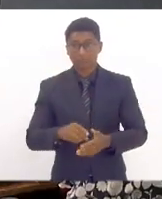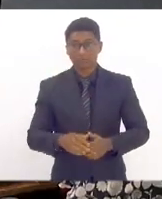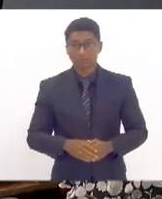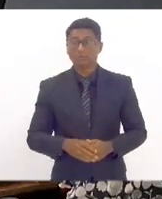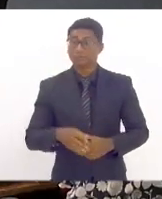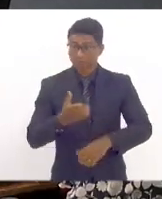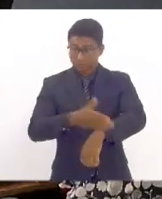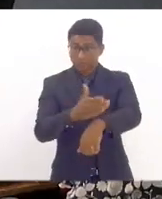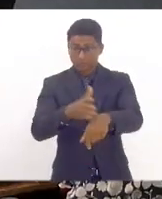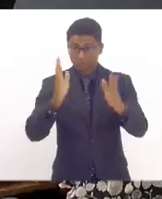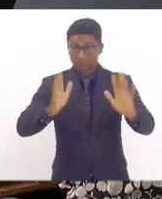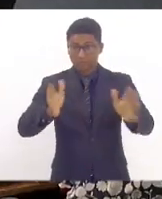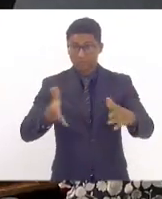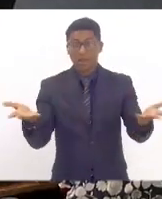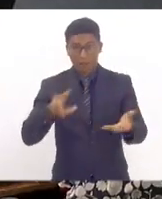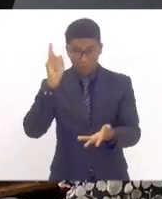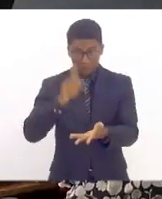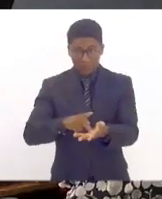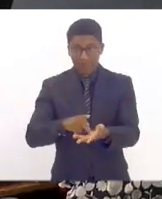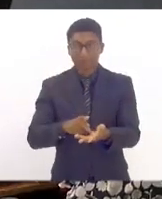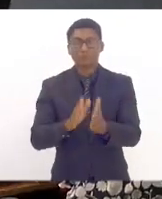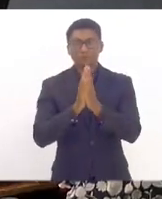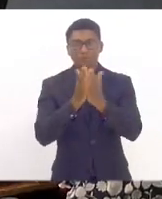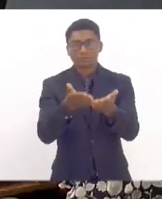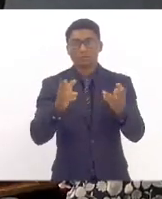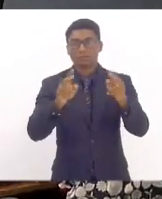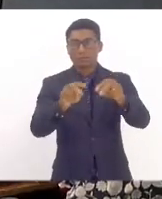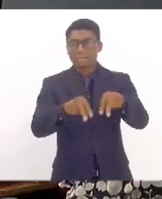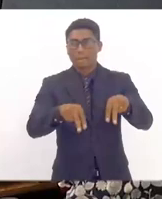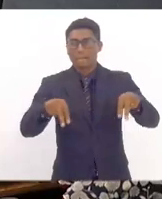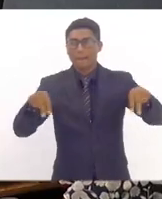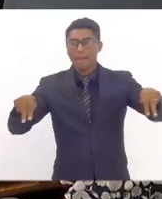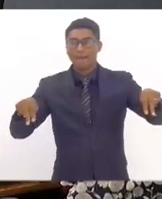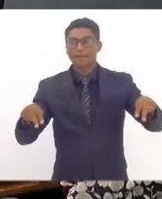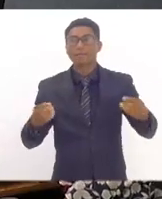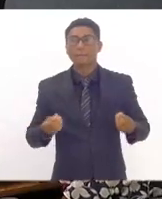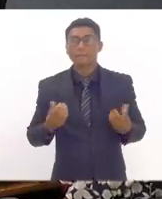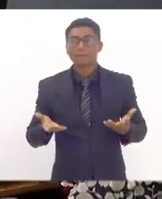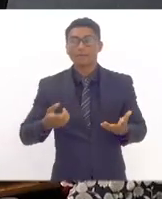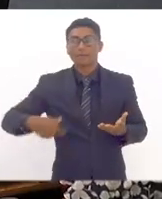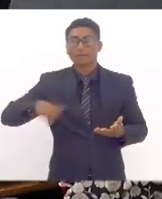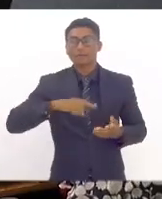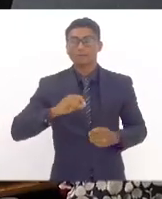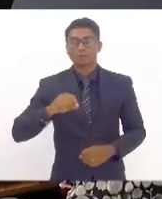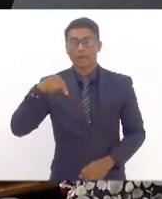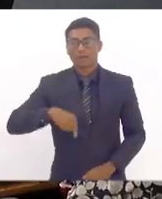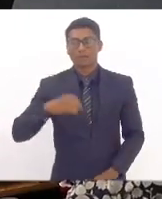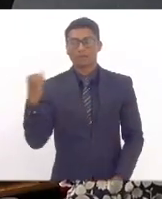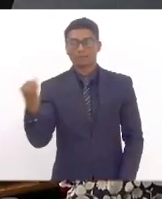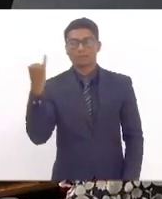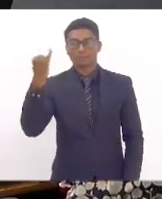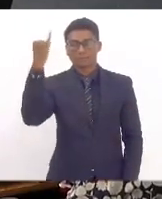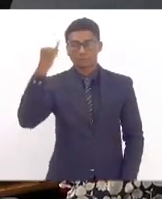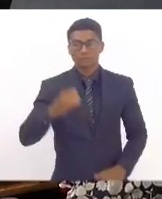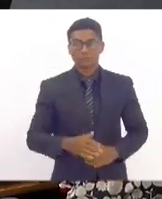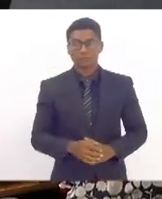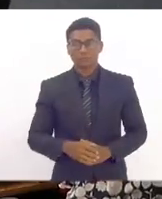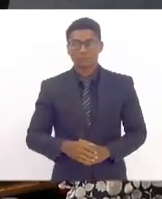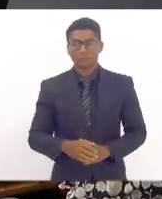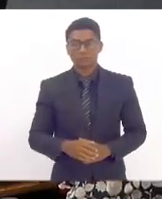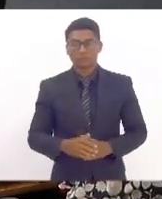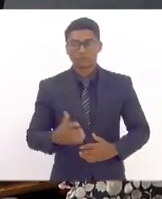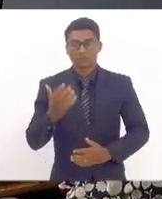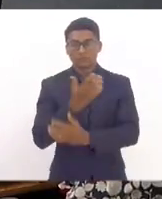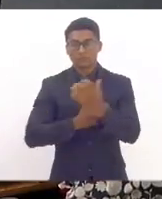agora a gente vai fazer Vera ficar em pé para a gente fazer aqui um momento Cívico muito importante cantarmos